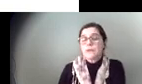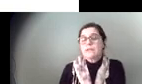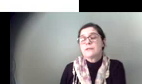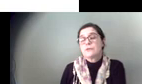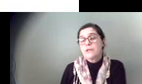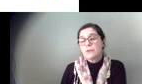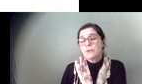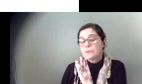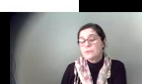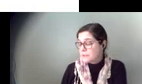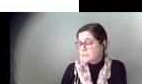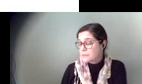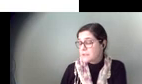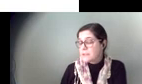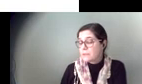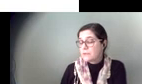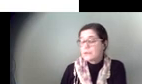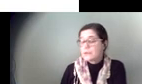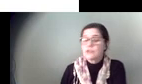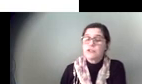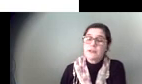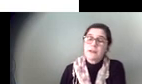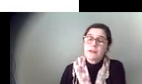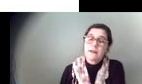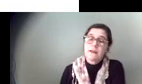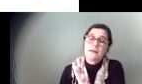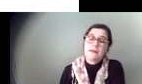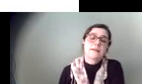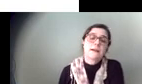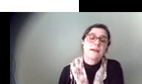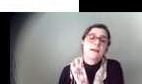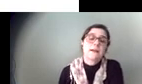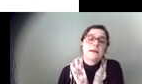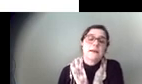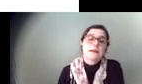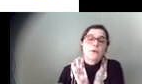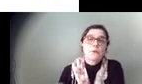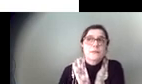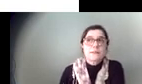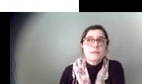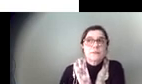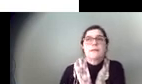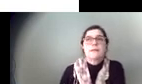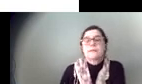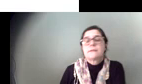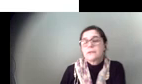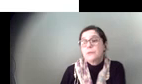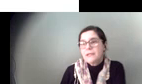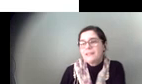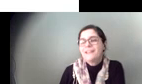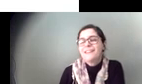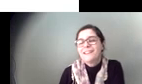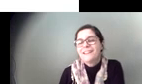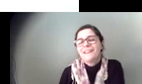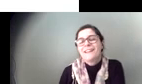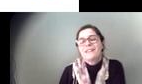de frequência dos alunos, se Deus quiser, o ano que vem a gente vai estar, né, em condição mais